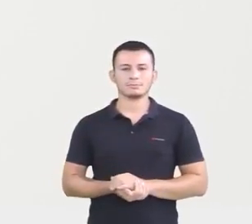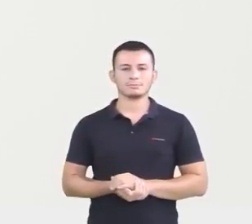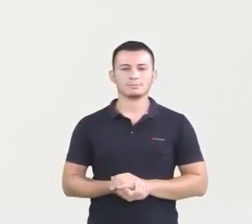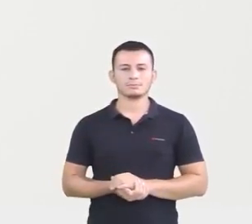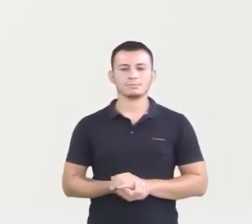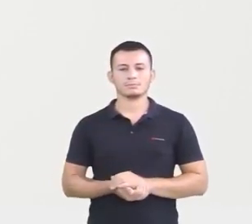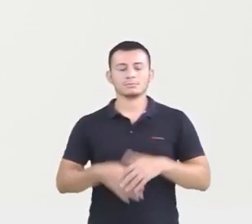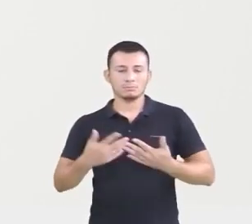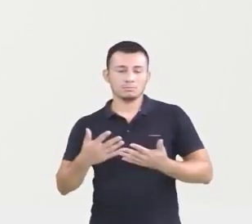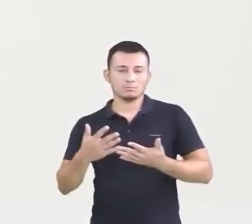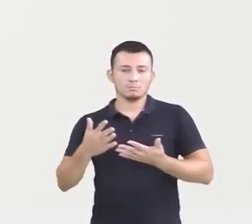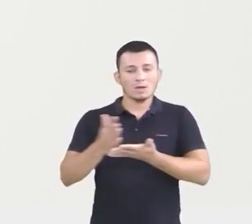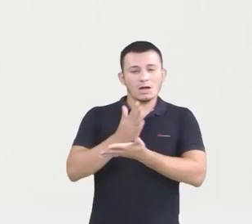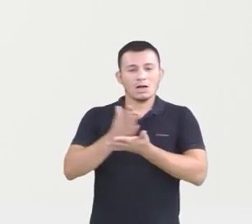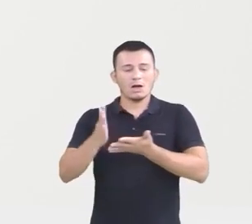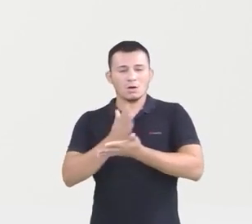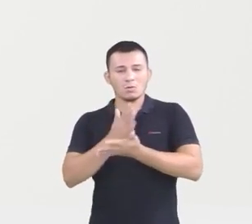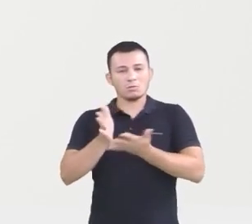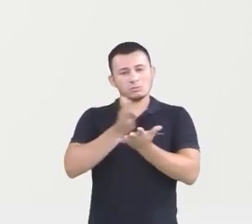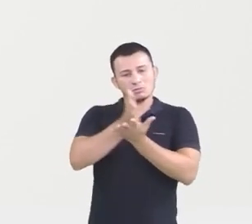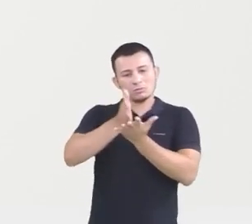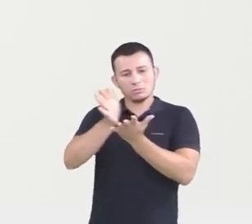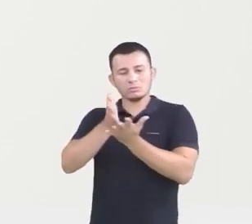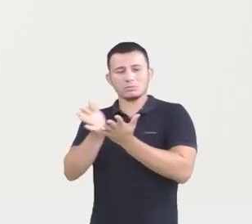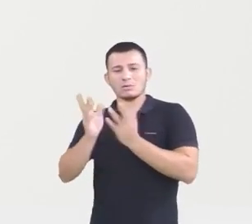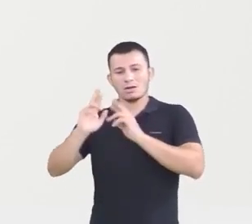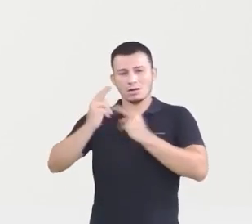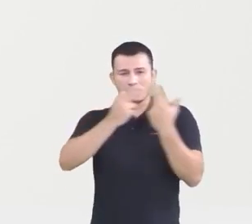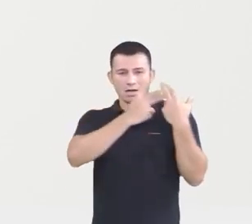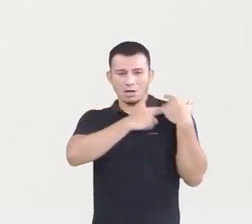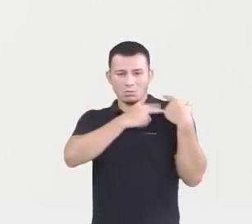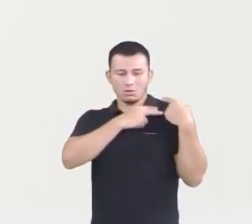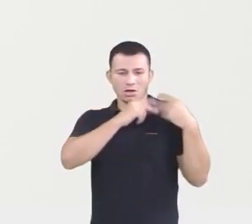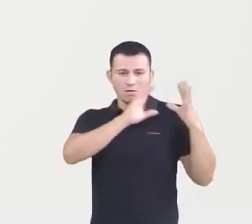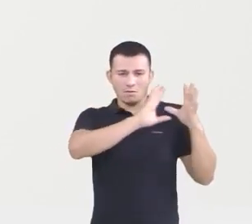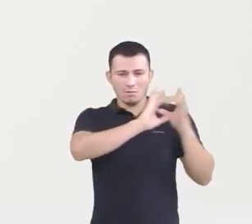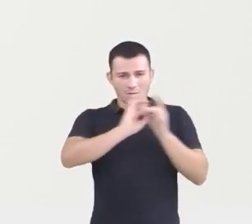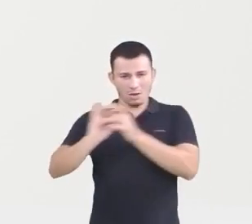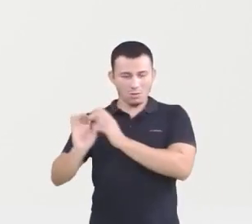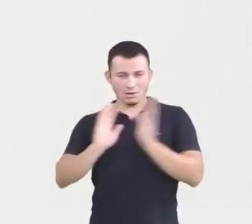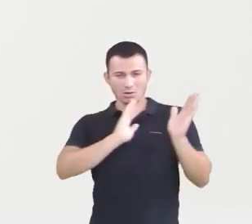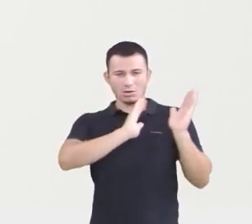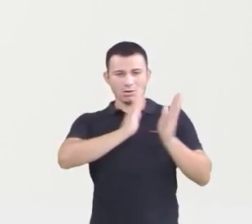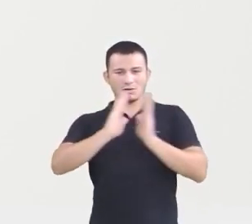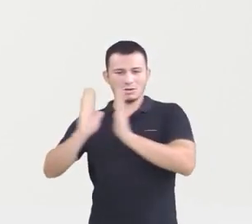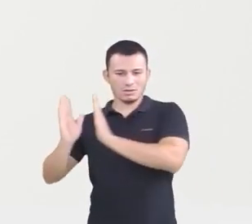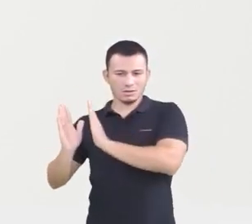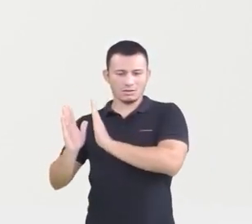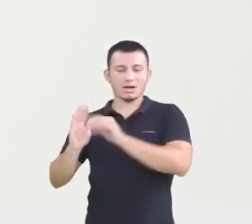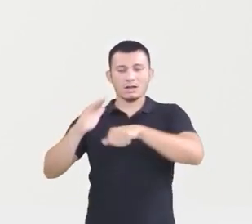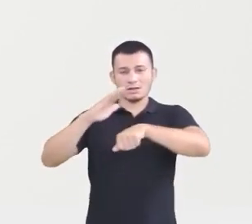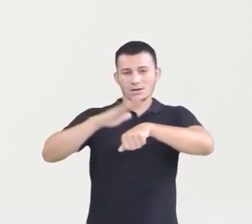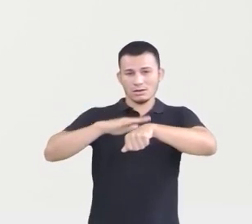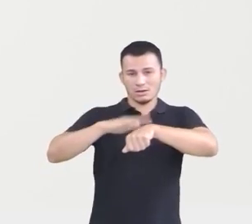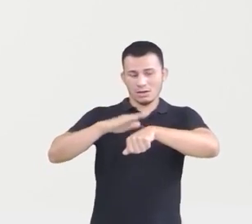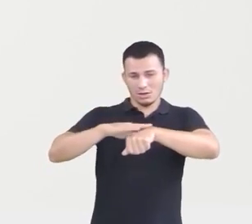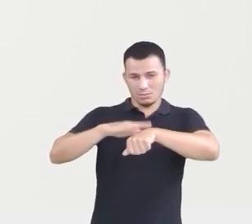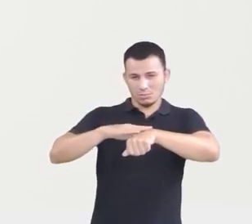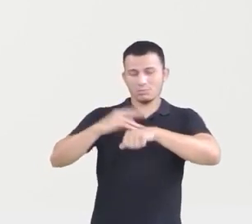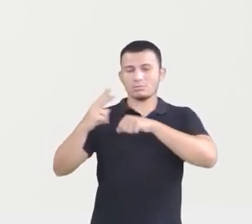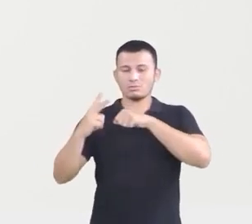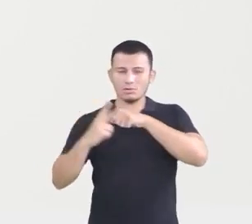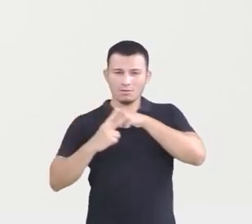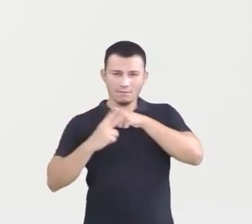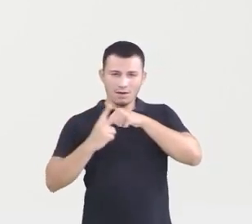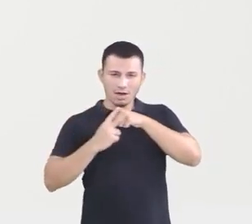Geralmente, os mecanismos responsáveis pela coesão sequencial são as flexões de tempo e de modo dos verbos